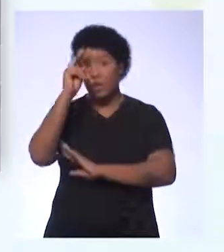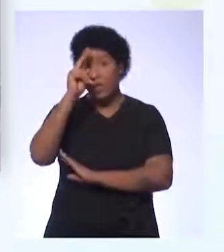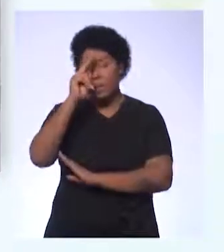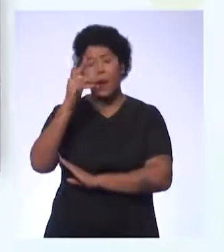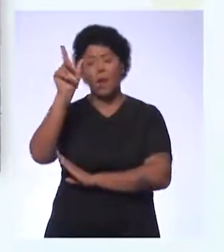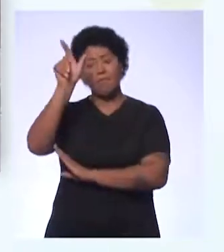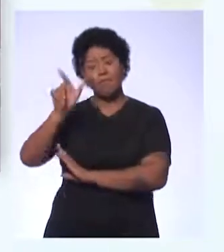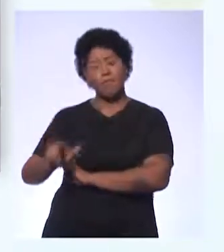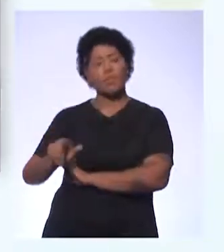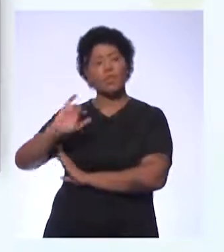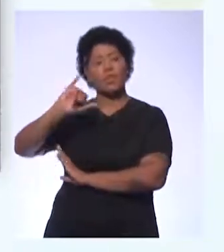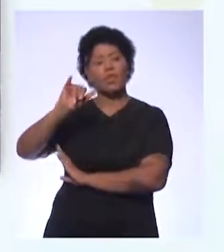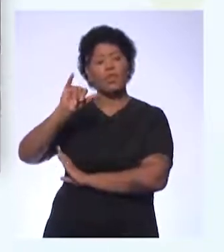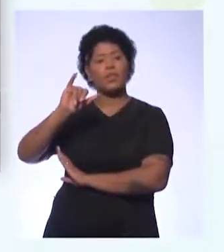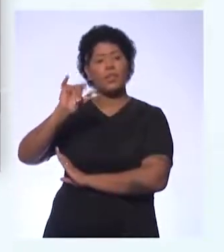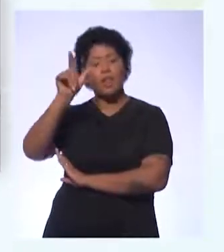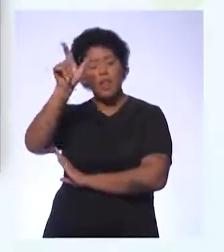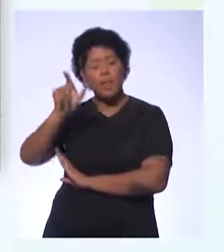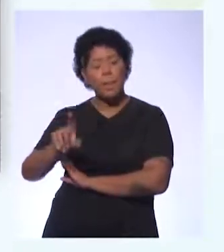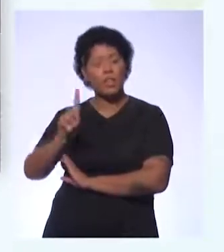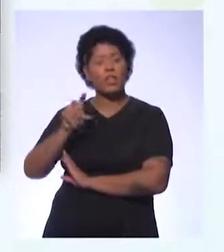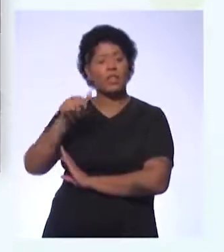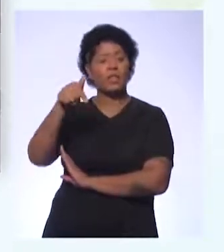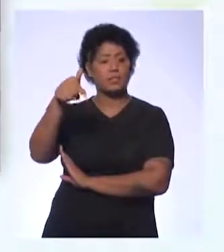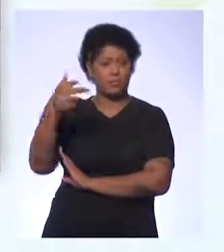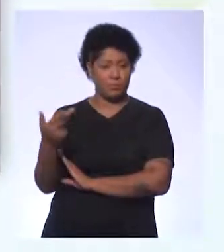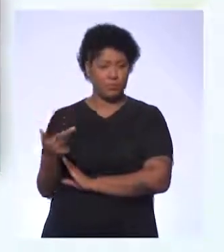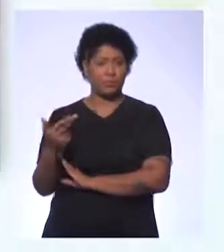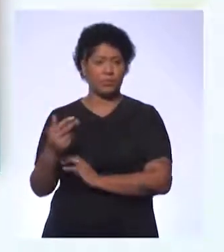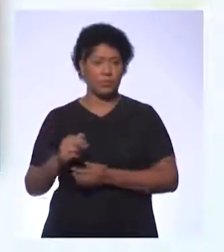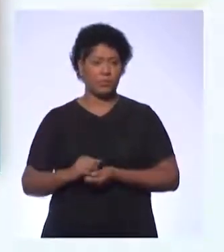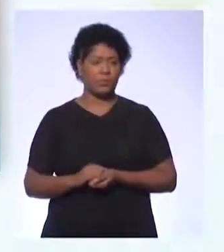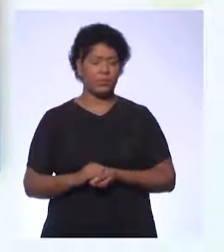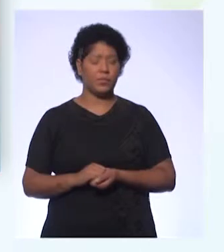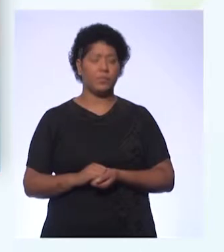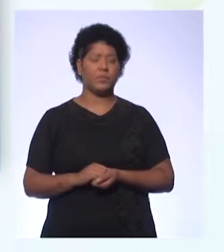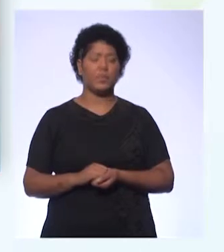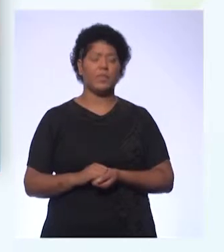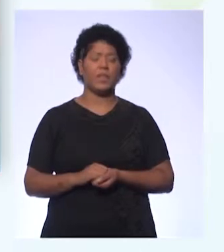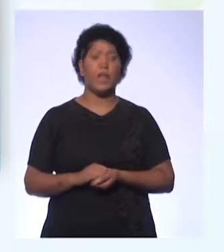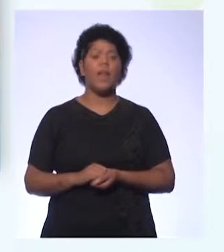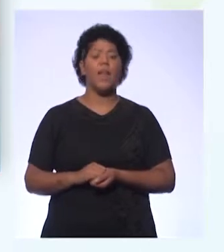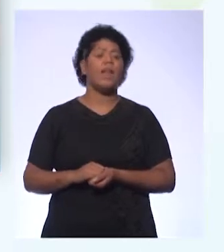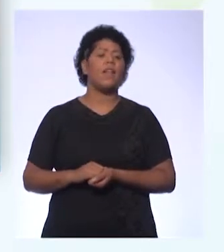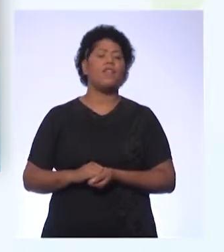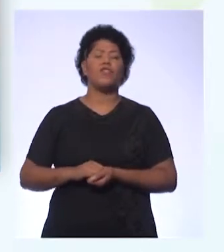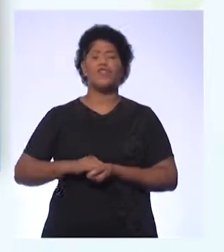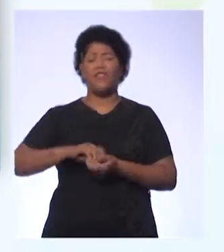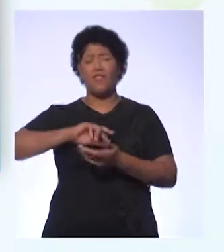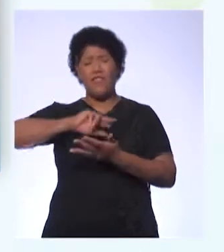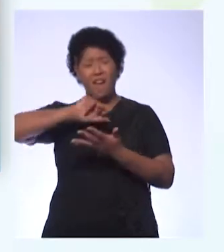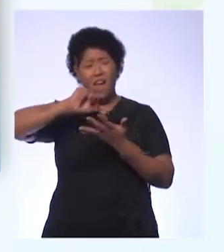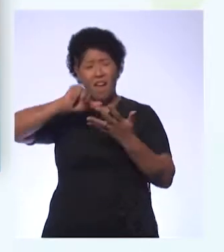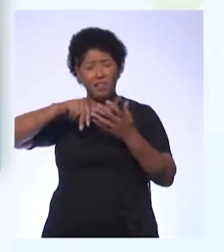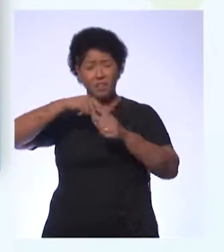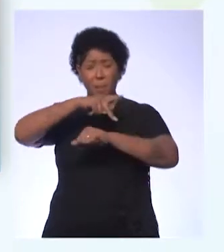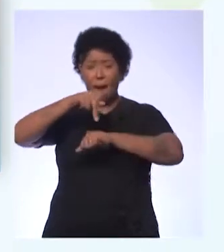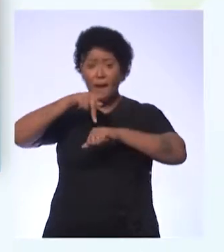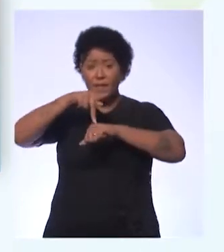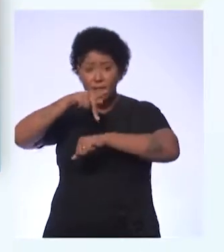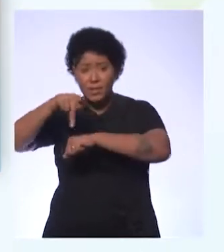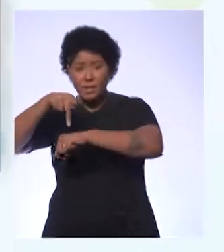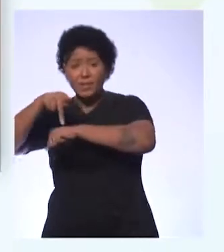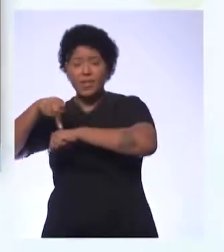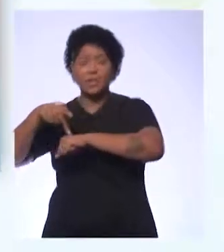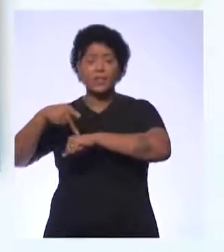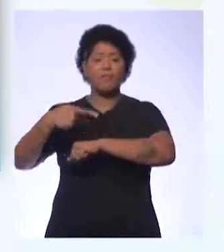Itália, Portugal, Argélia e, é claro, Espanha. A trajetória de Cervantes foi tão errante quanto a de Dom